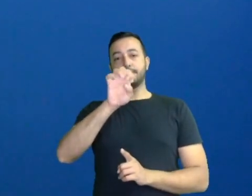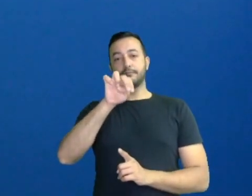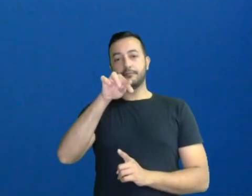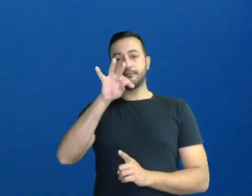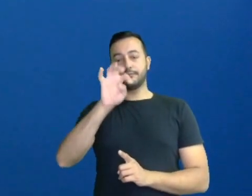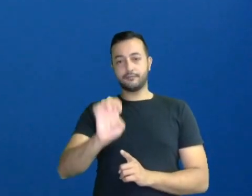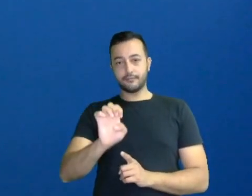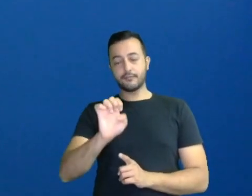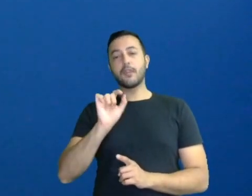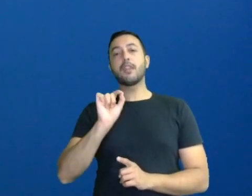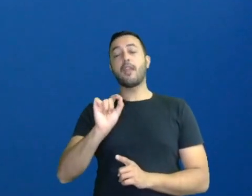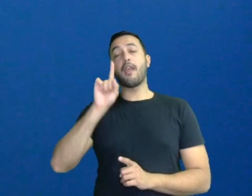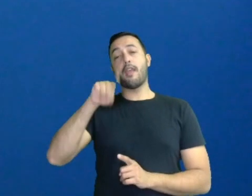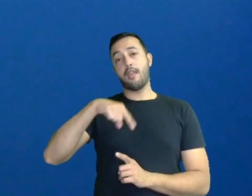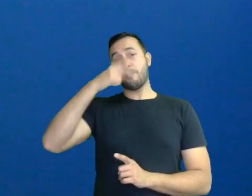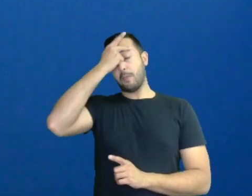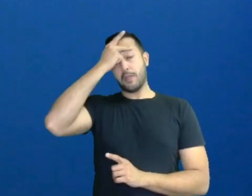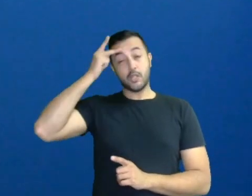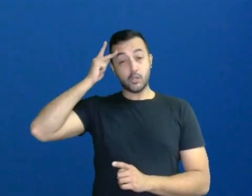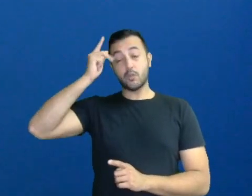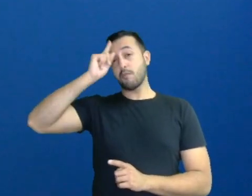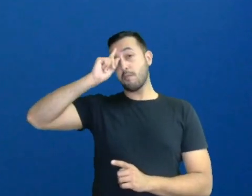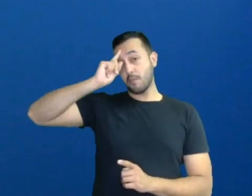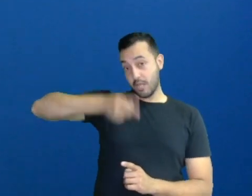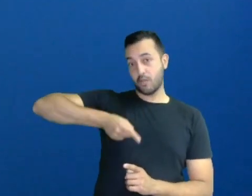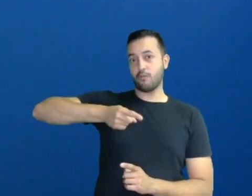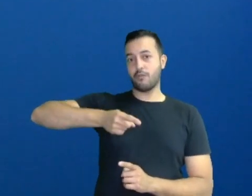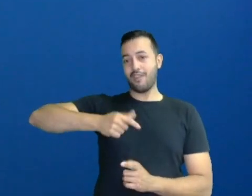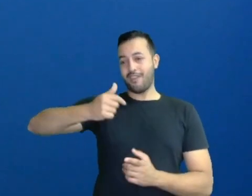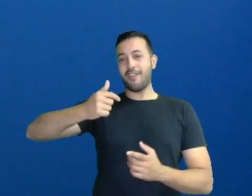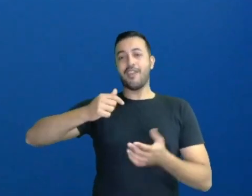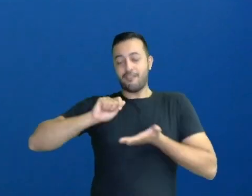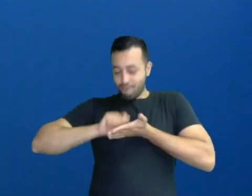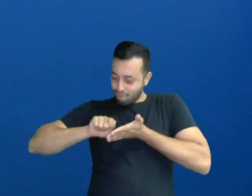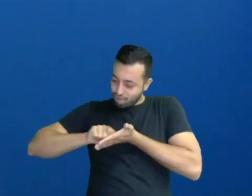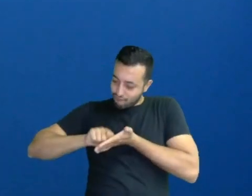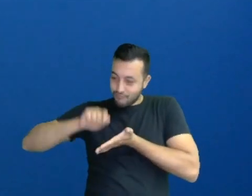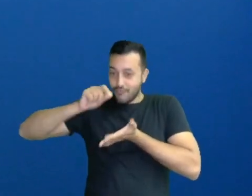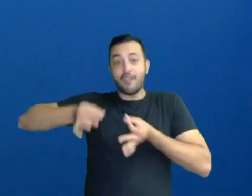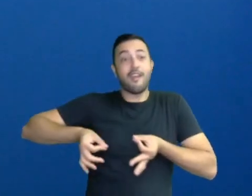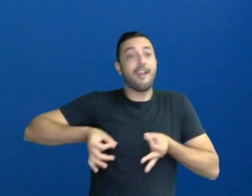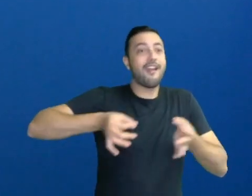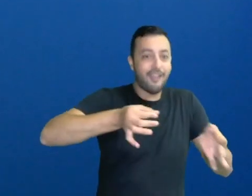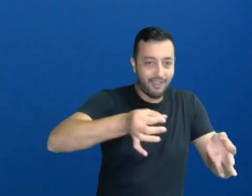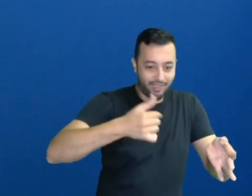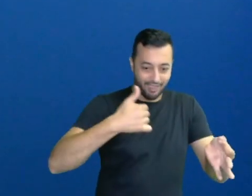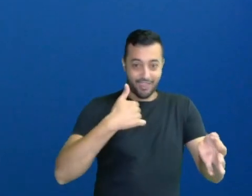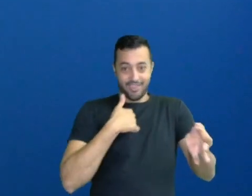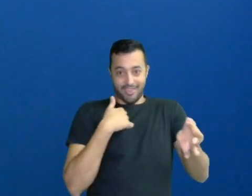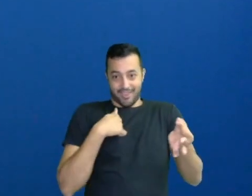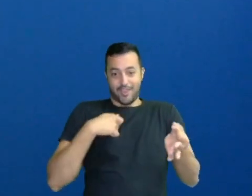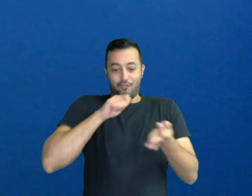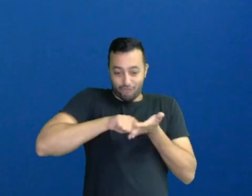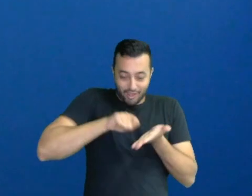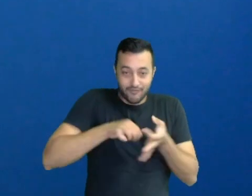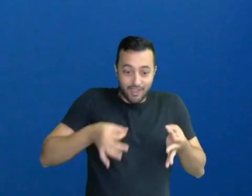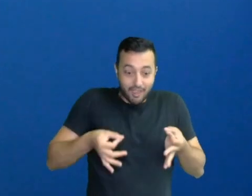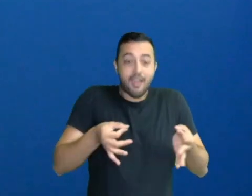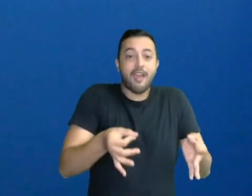seja é a pessoa que está mandando a pessoa que está escrevendo este bilhete